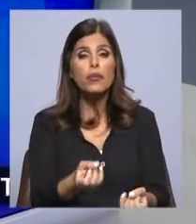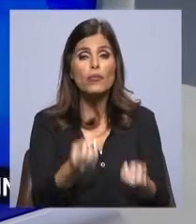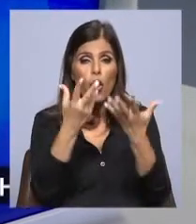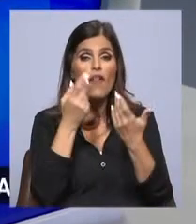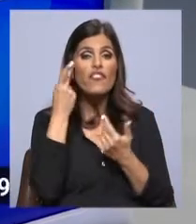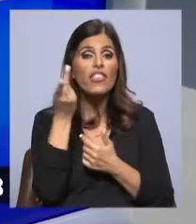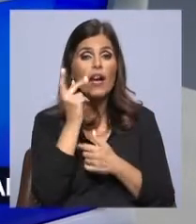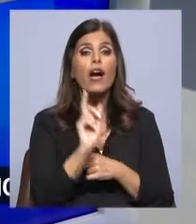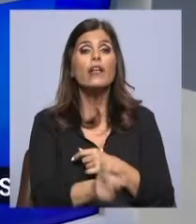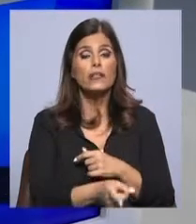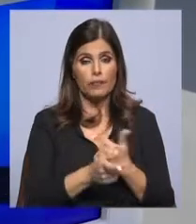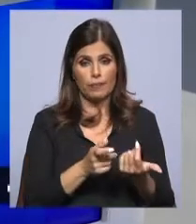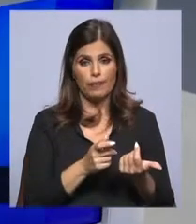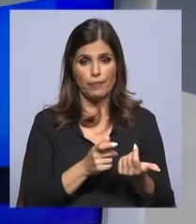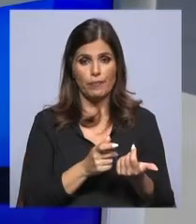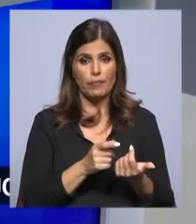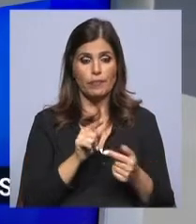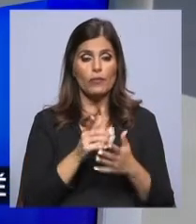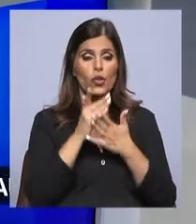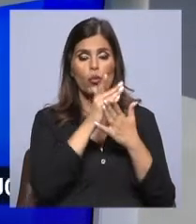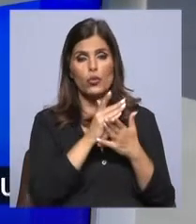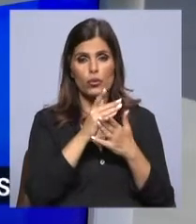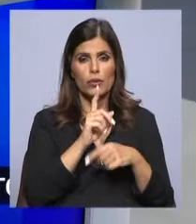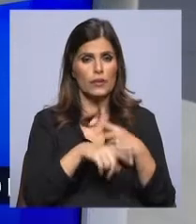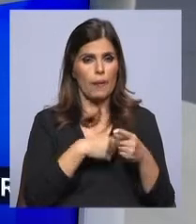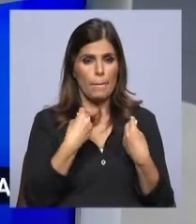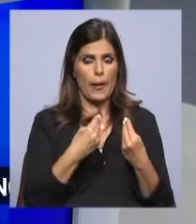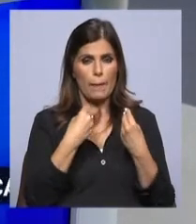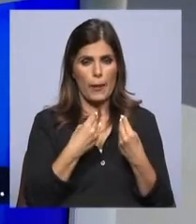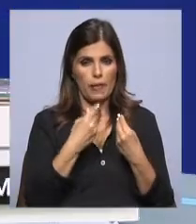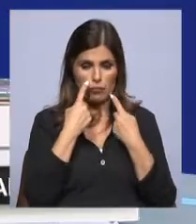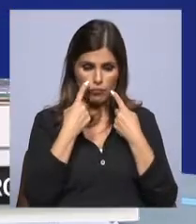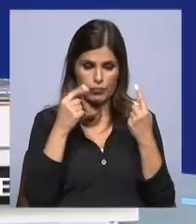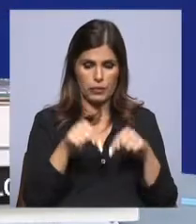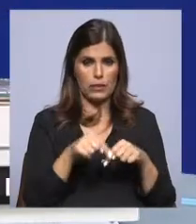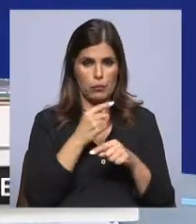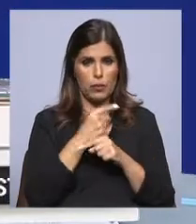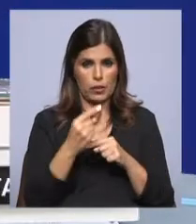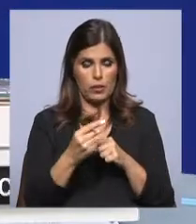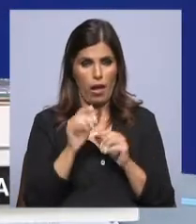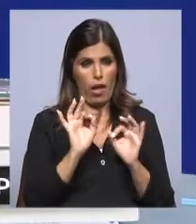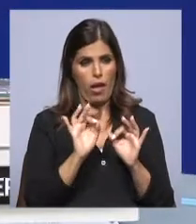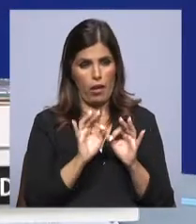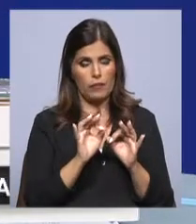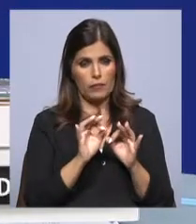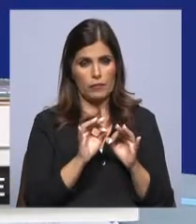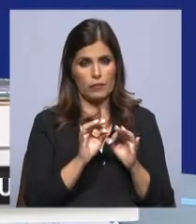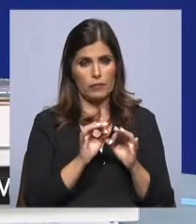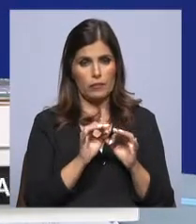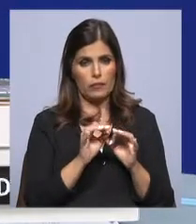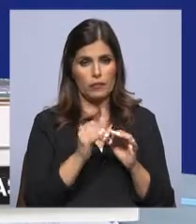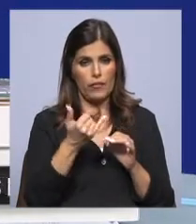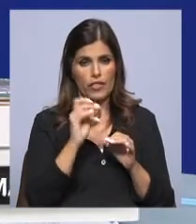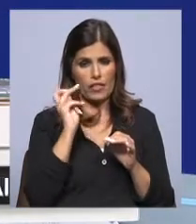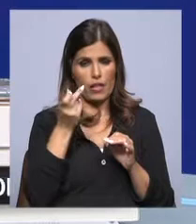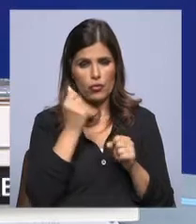Olha, é um daqueles estudos que eu tenho sempre muito prazer em trazer aqui à Última Fronteira, porque corresponde, olha, a 2 décadas de